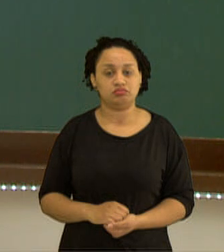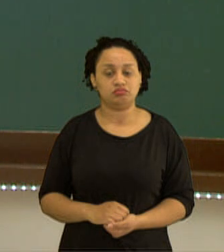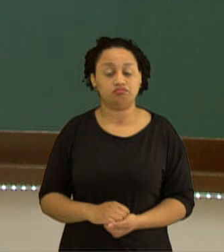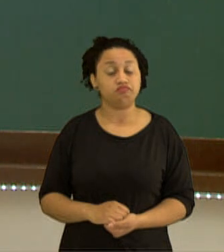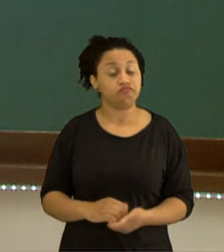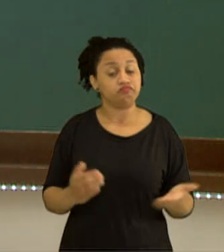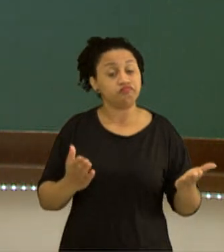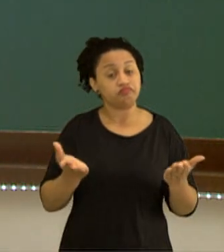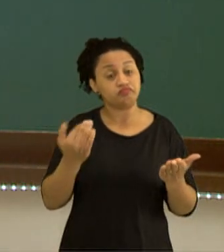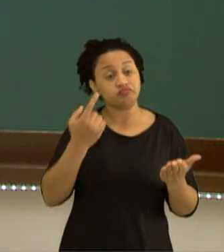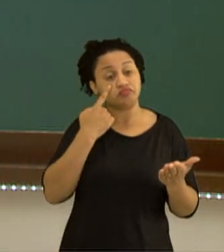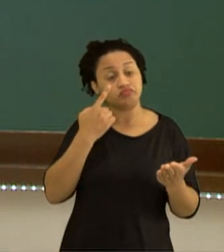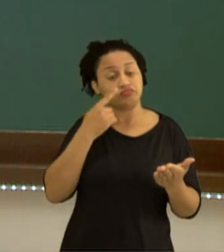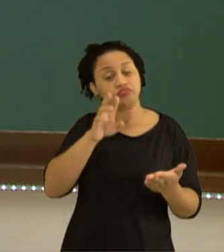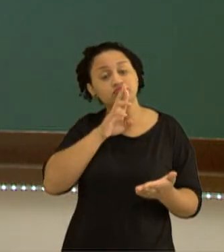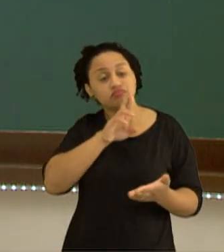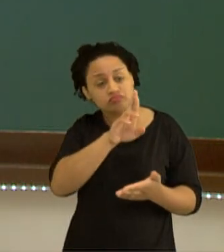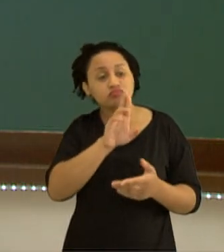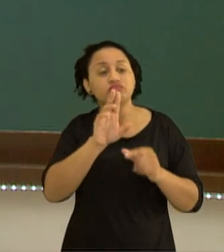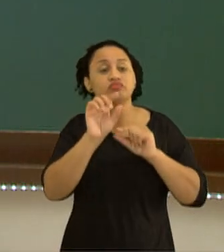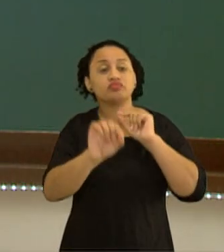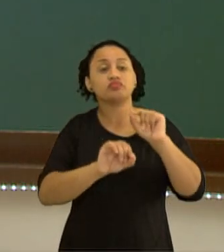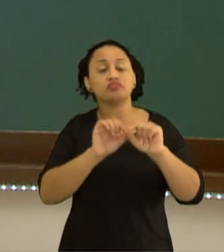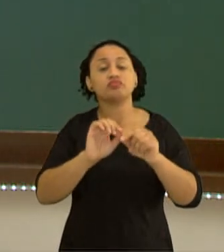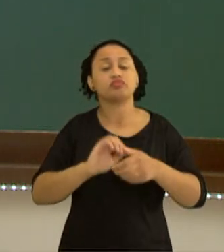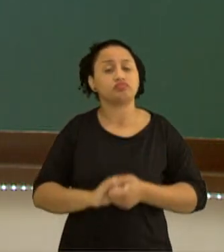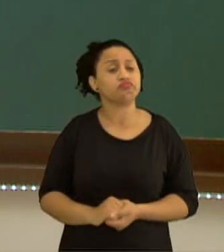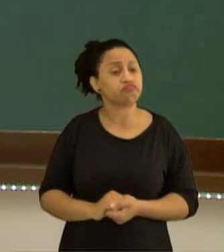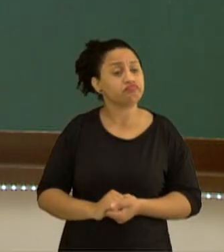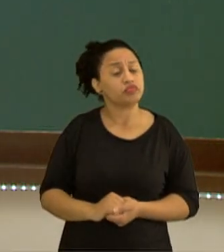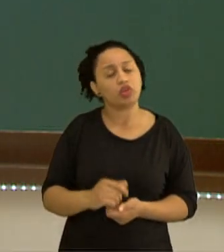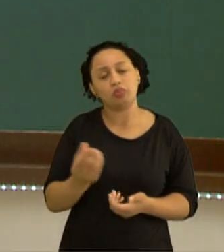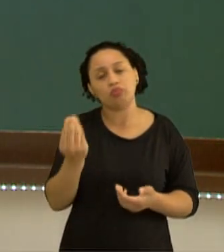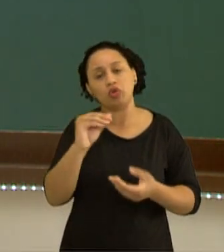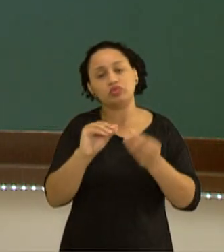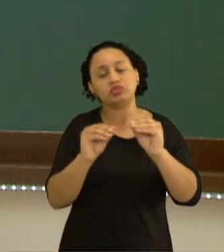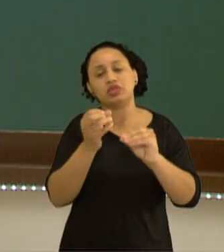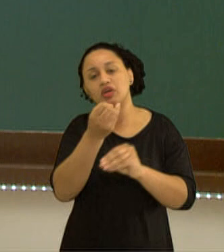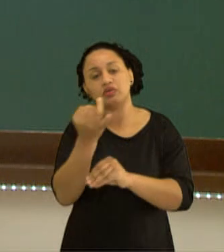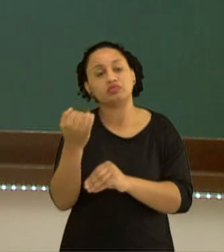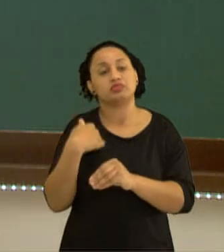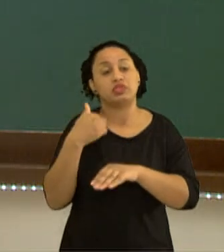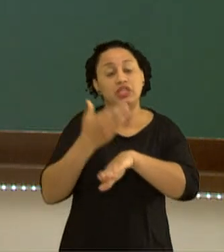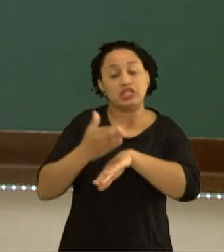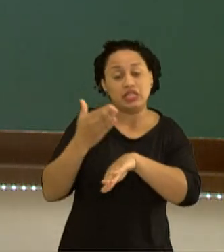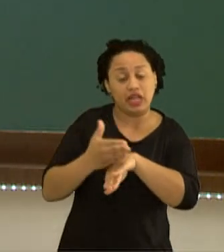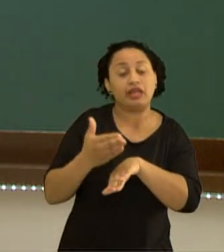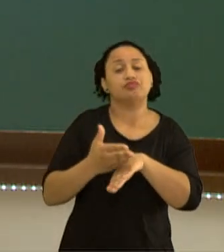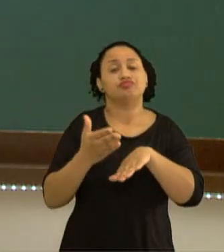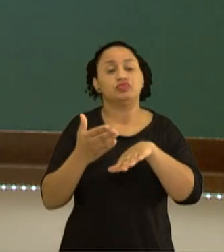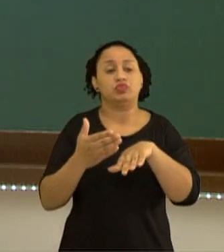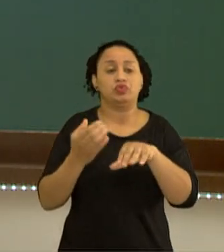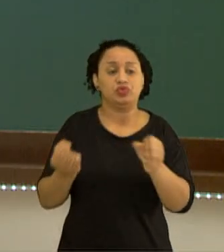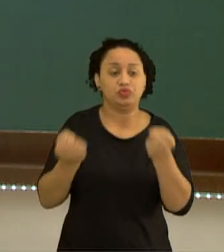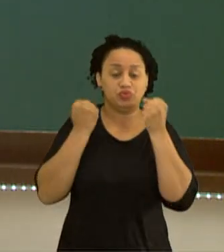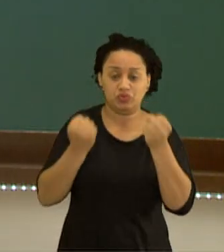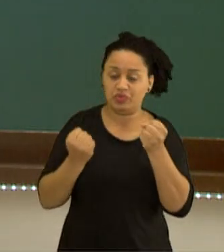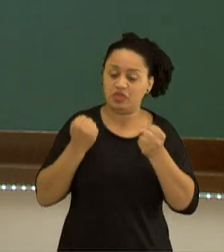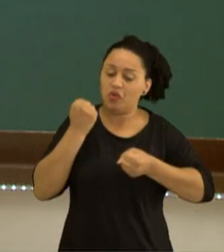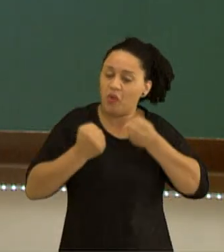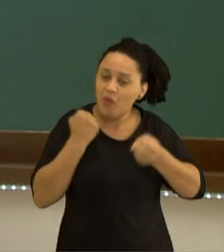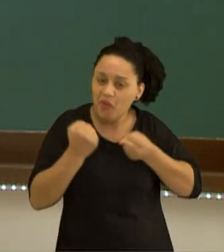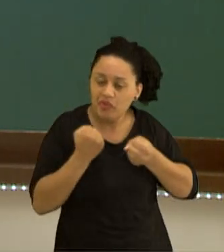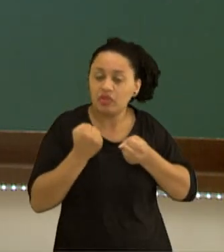Vamos lá então, a resposta. Né? Coloquei alguns aqui, né? Treino funcional, musculação, corrida que eu citei.